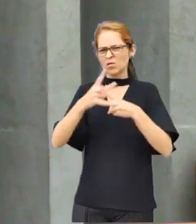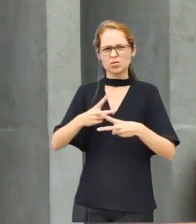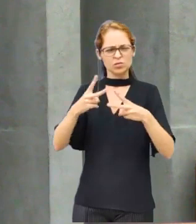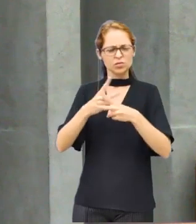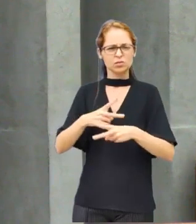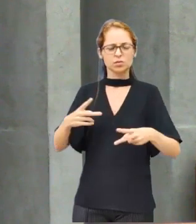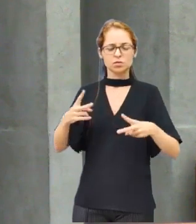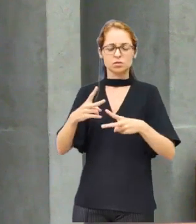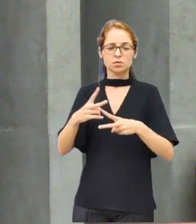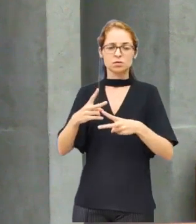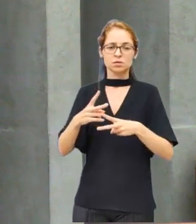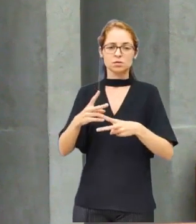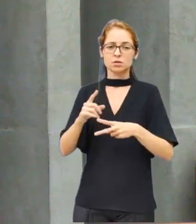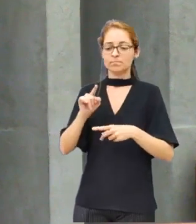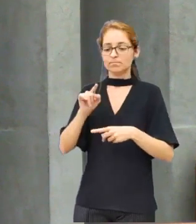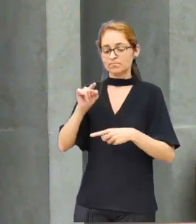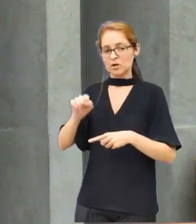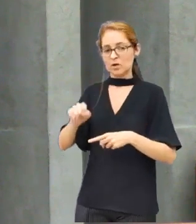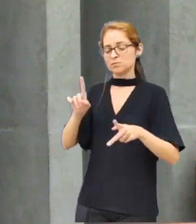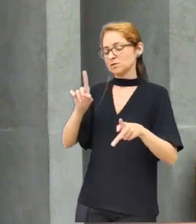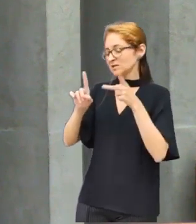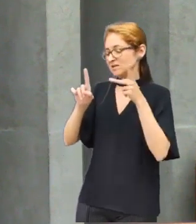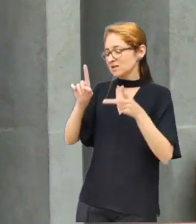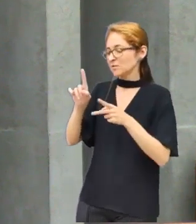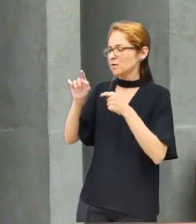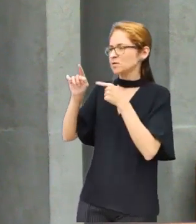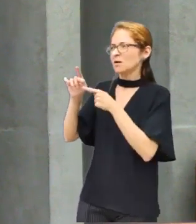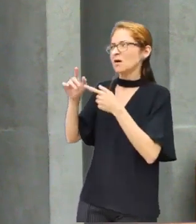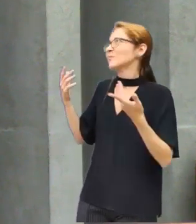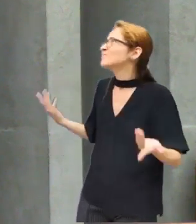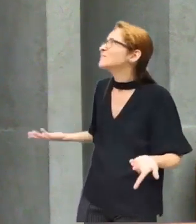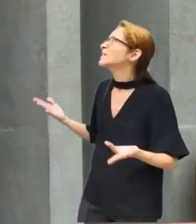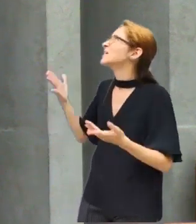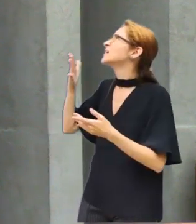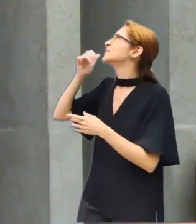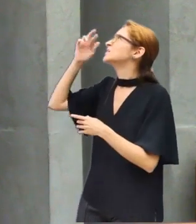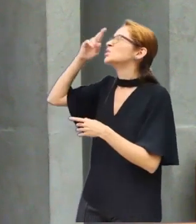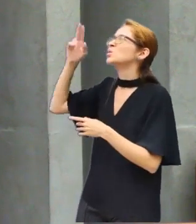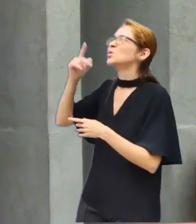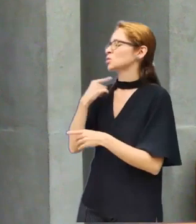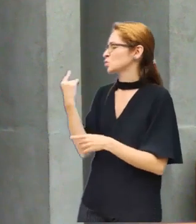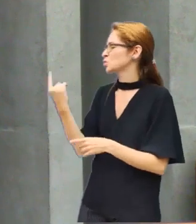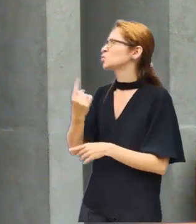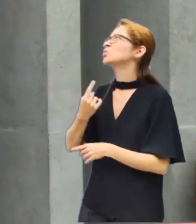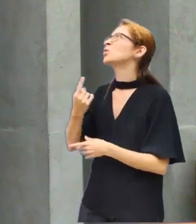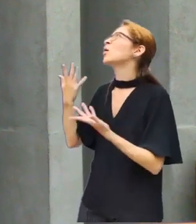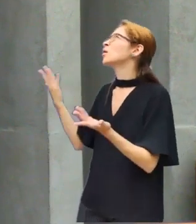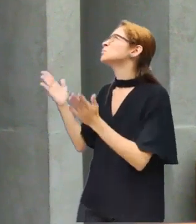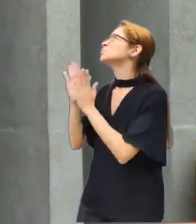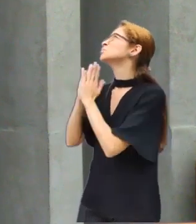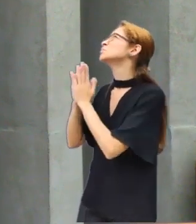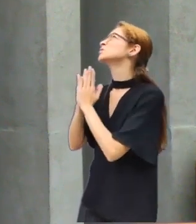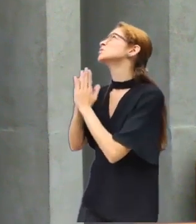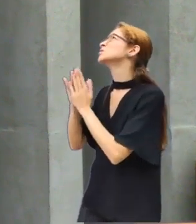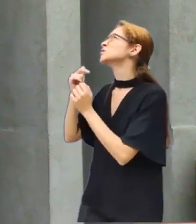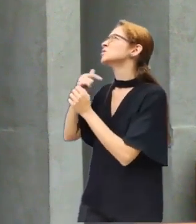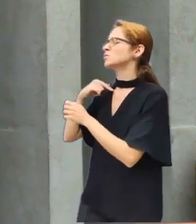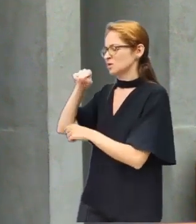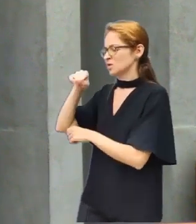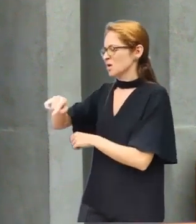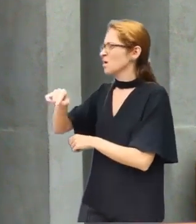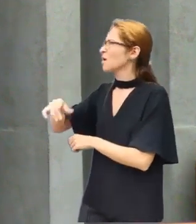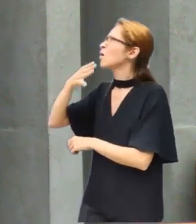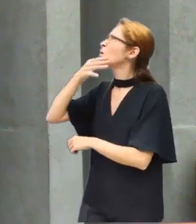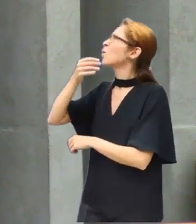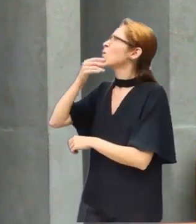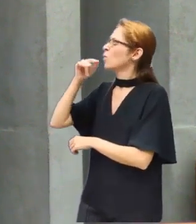contra eles. Então clamaram ao Senhor e disseram: Ah, Senhor, rogamos-te que não pereçamos por causa da vida deste